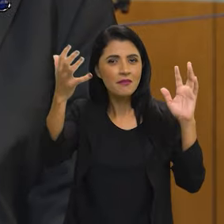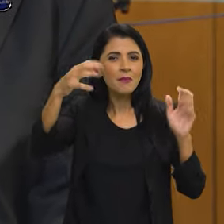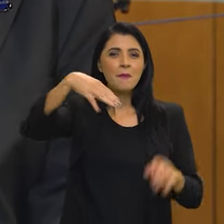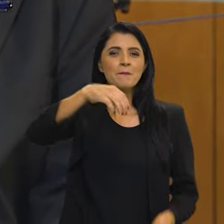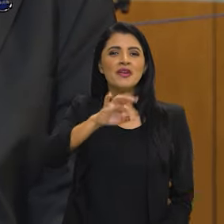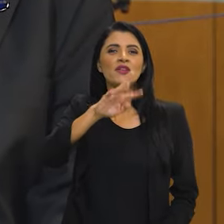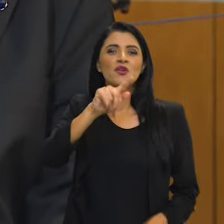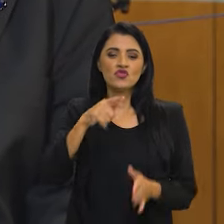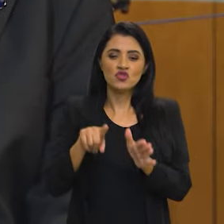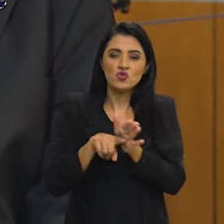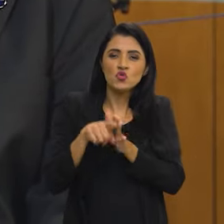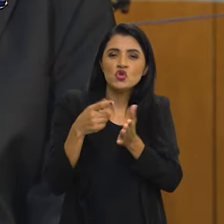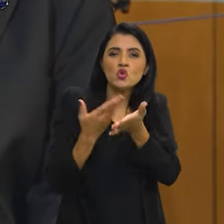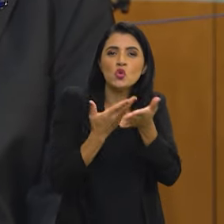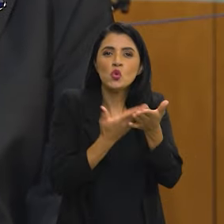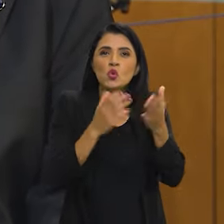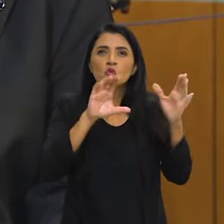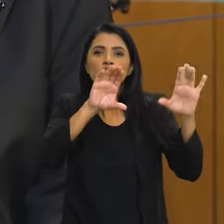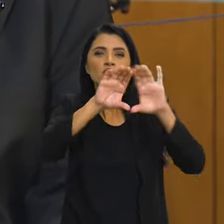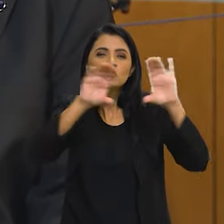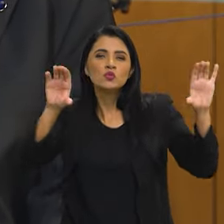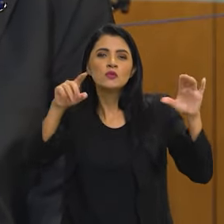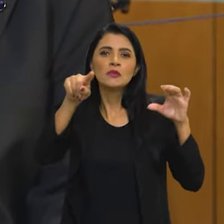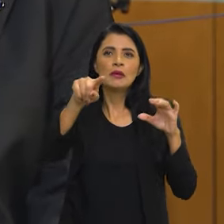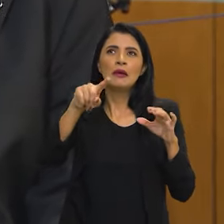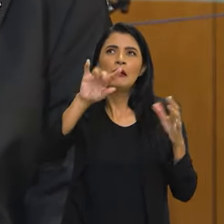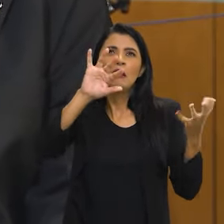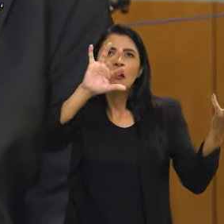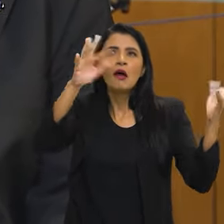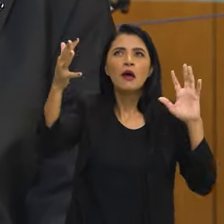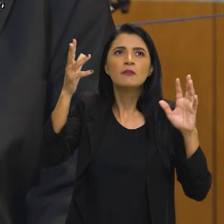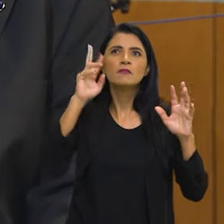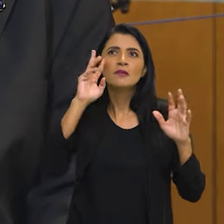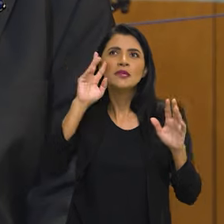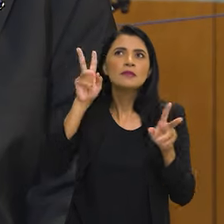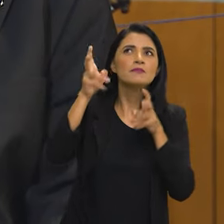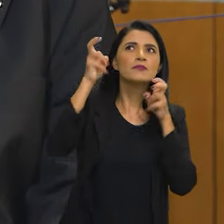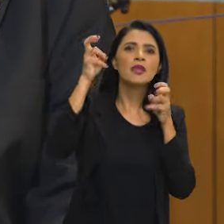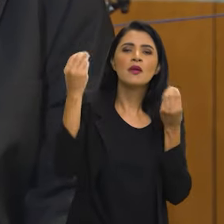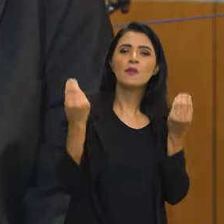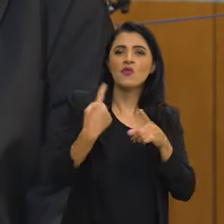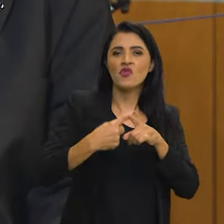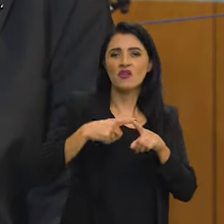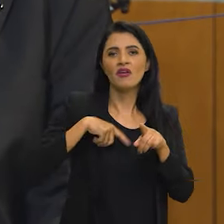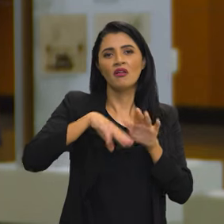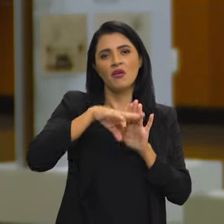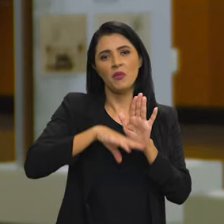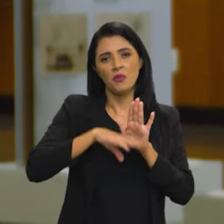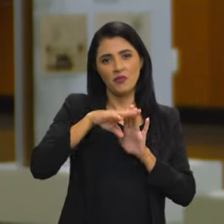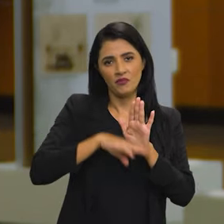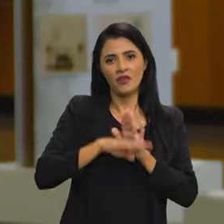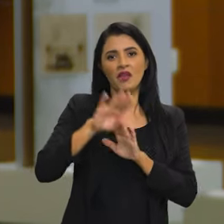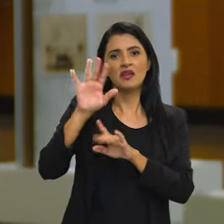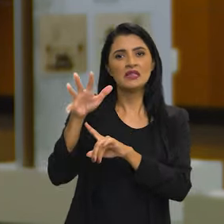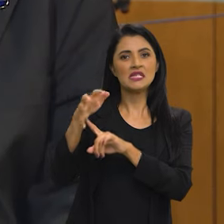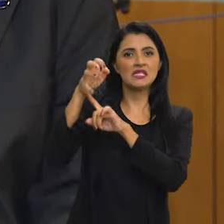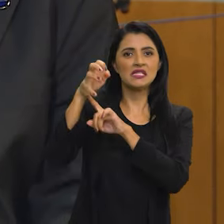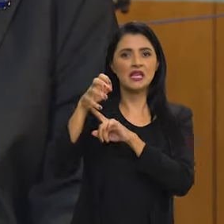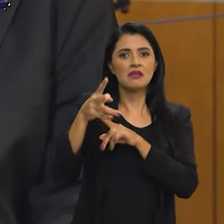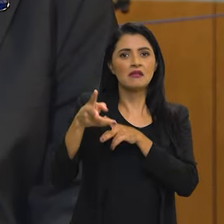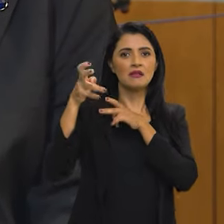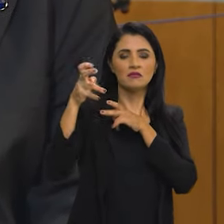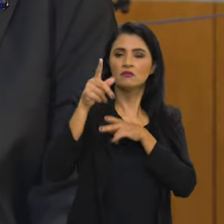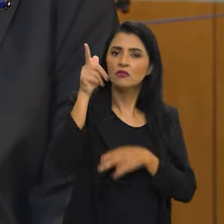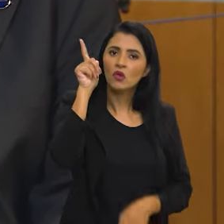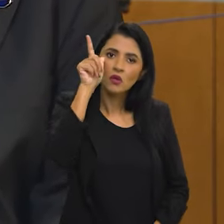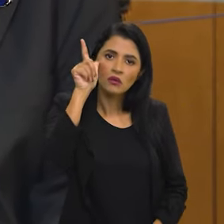com as precisões que a gente tem, as programações que a gente tem, as previsões de tempo que a gente tem, porque existe programa espacial, porque existe satélite. Você